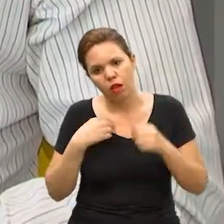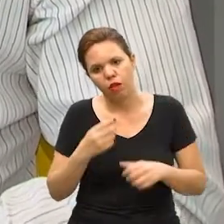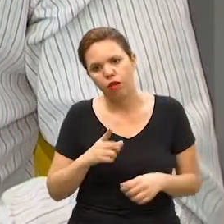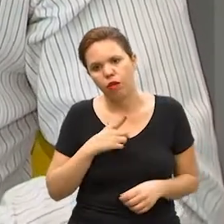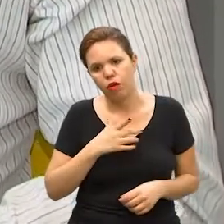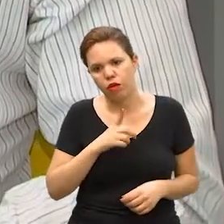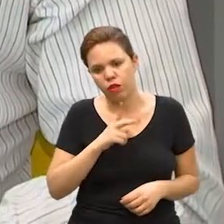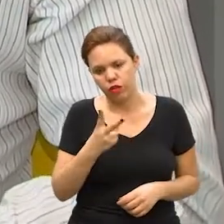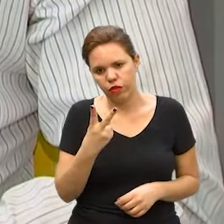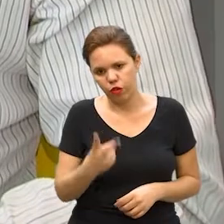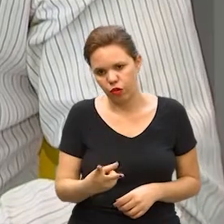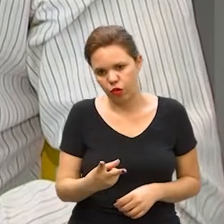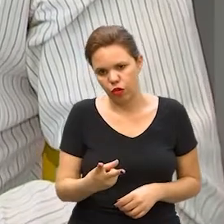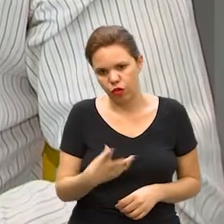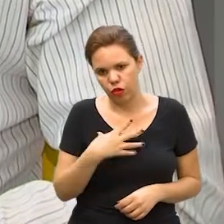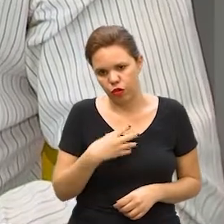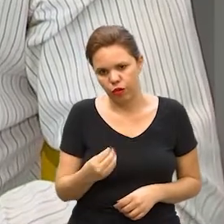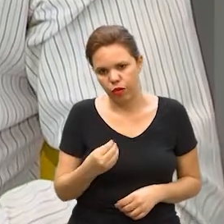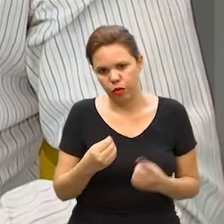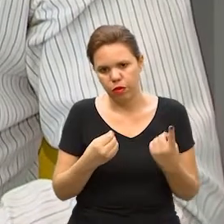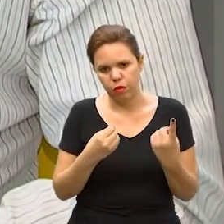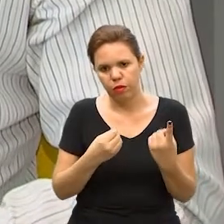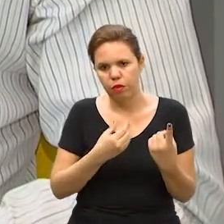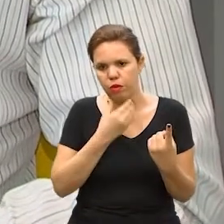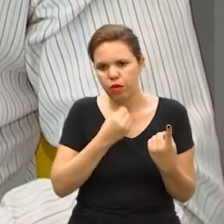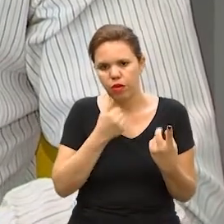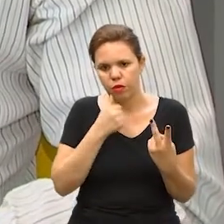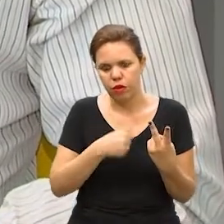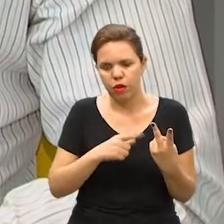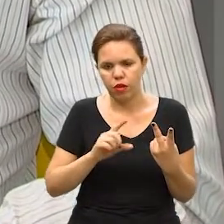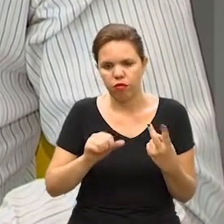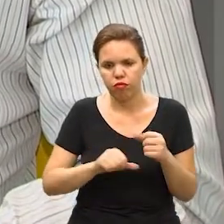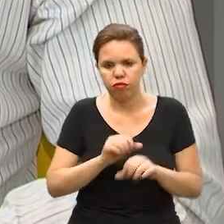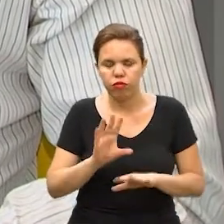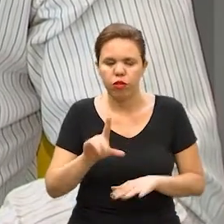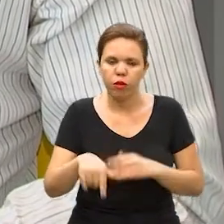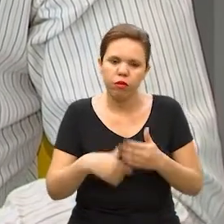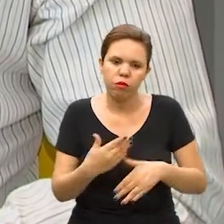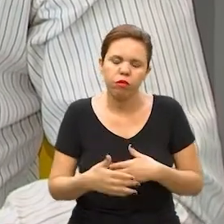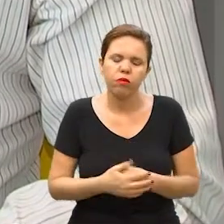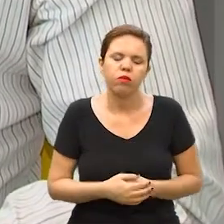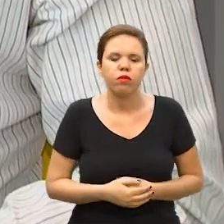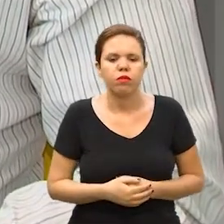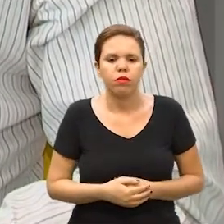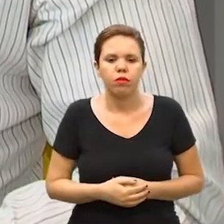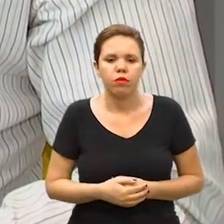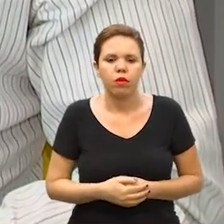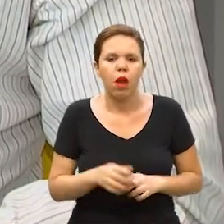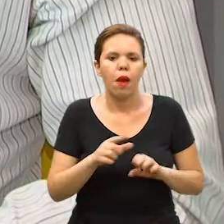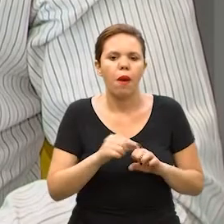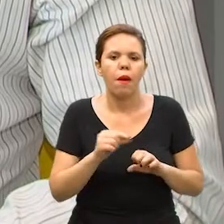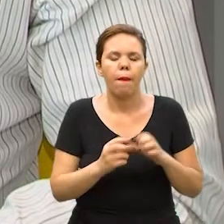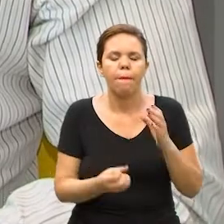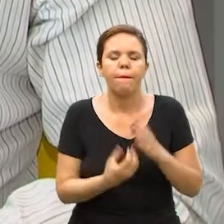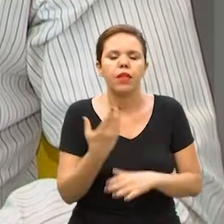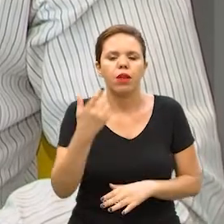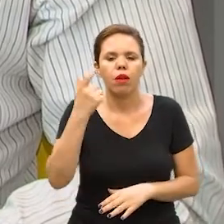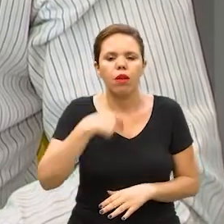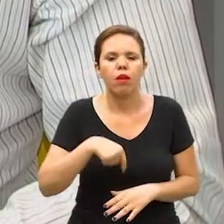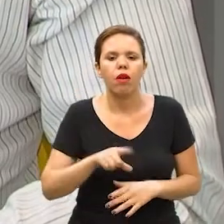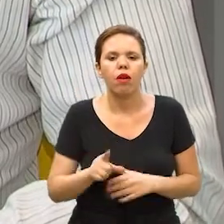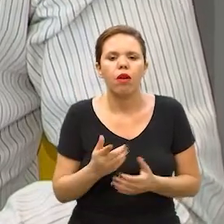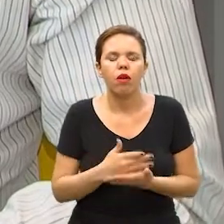de duas crianças, uma menina e um menino, e aí a questão do empreendedorismo surgiu